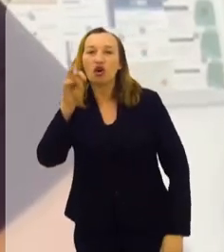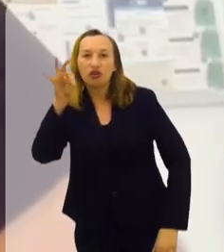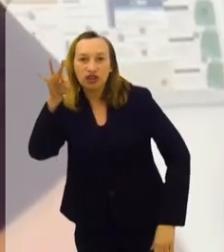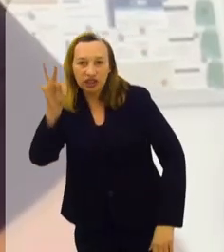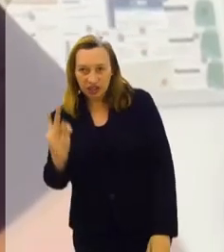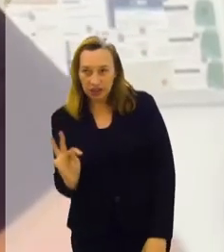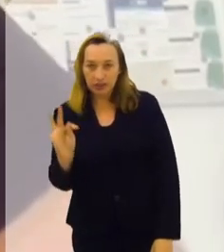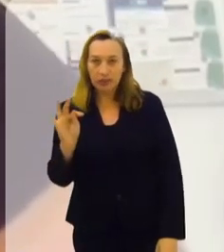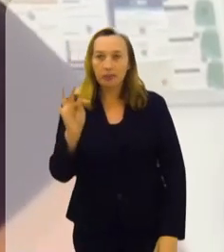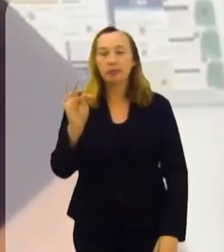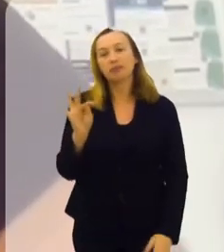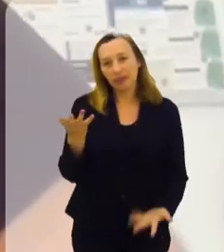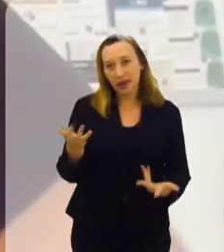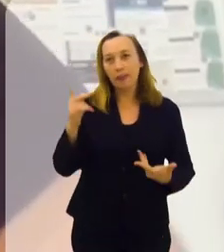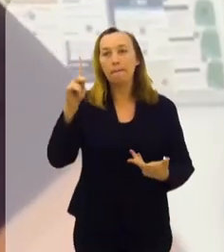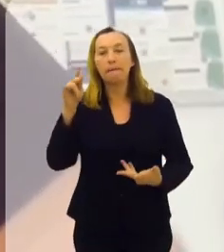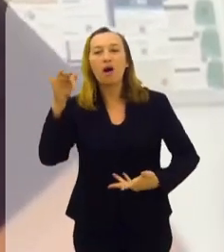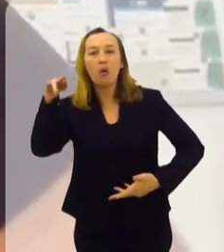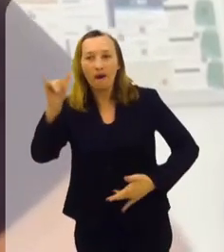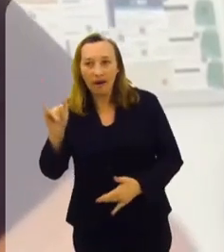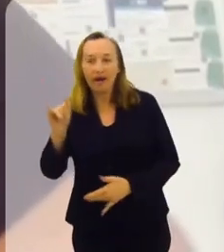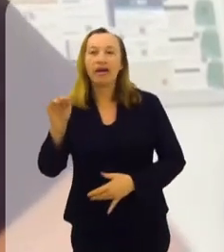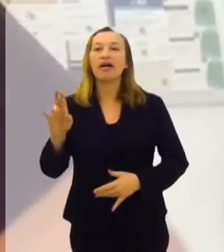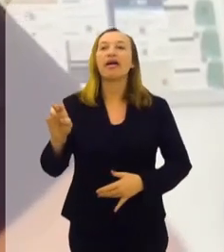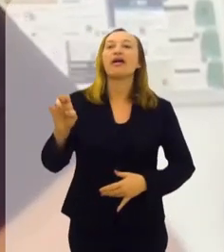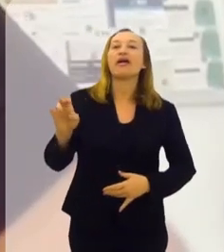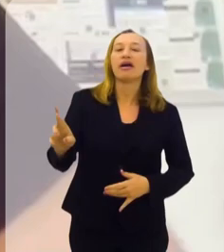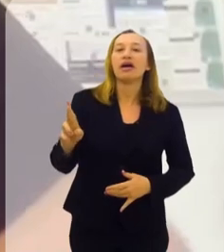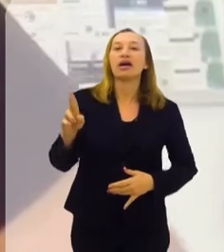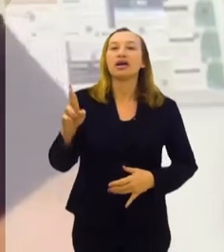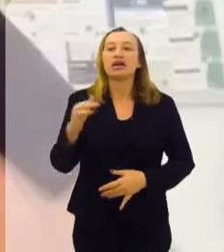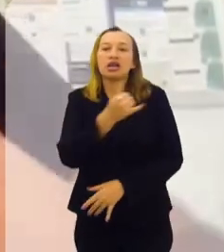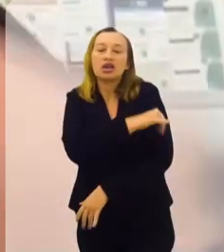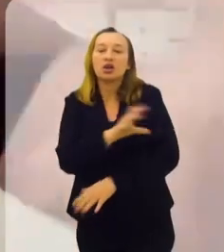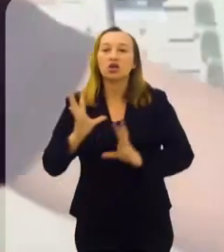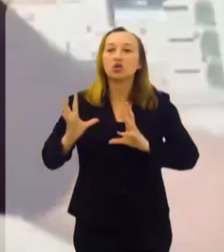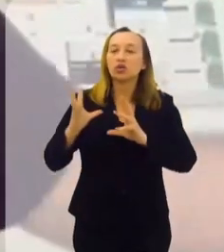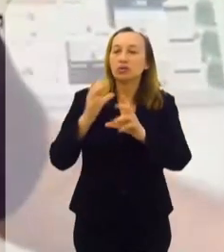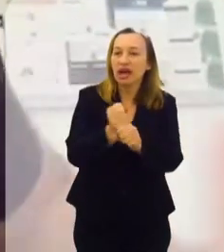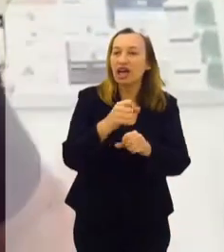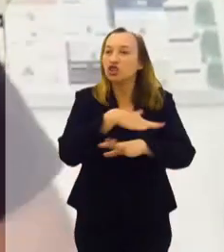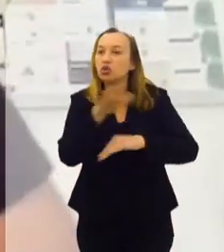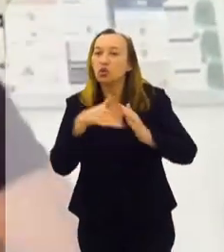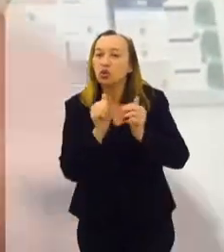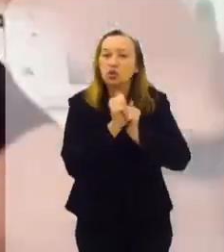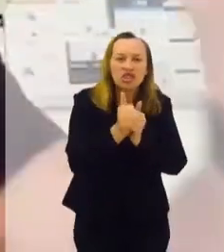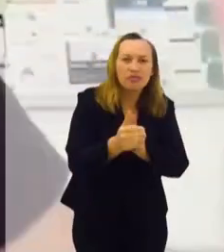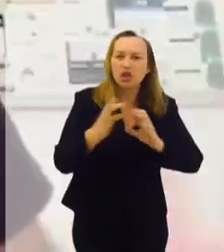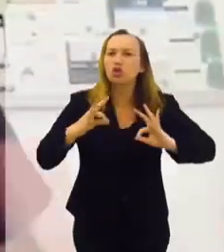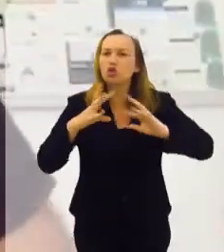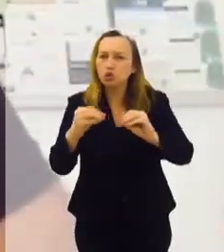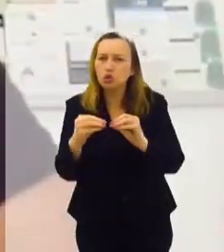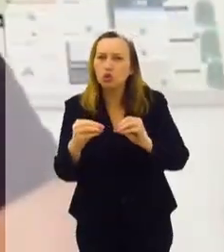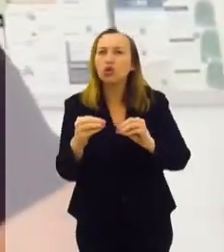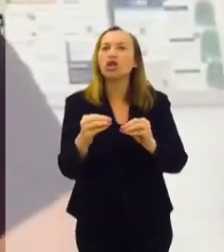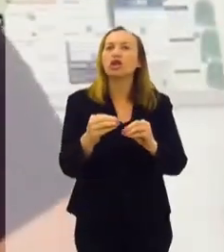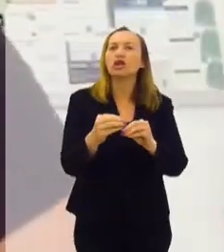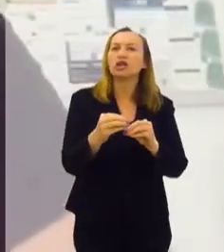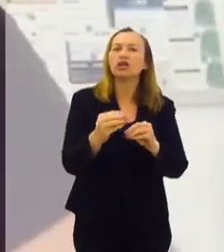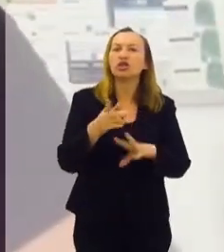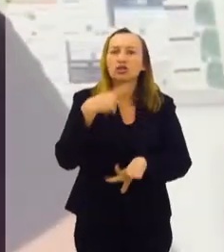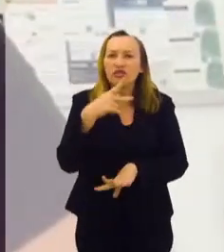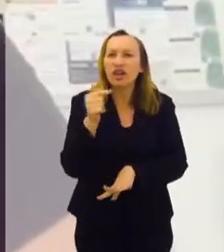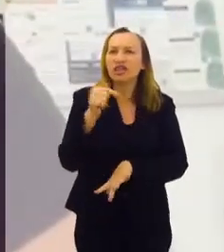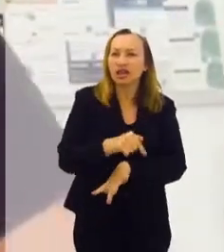Power Rio, né? Que é basicamente pegar todos esses segmentos, né? Tudo isso que a gente